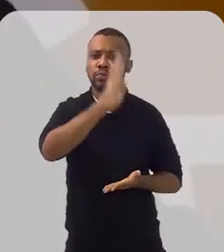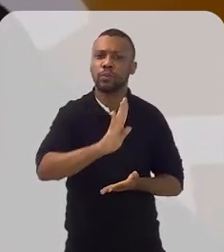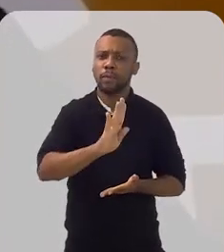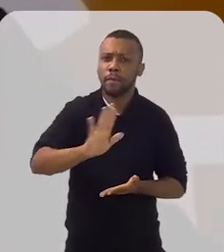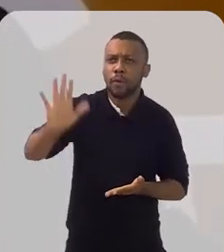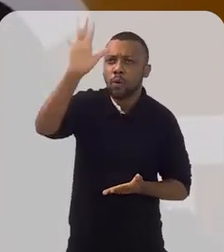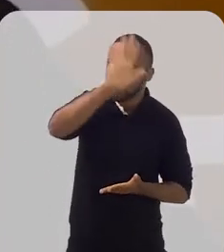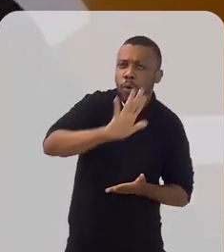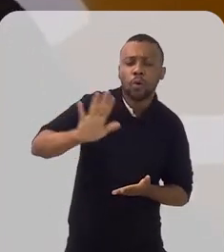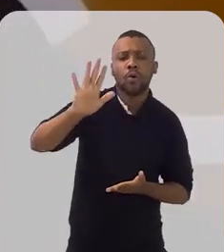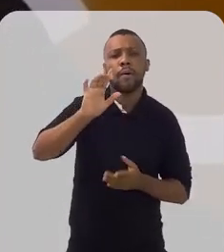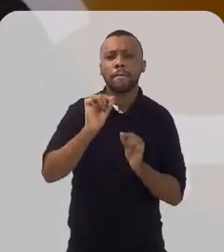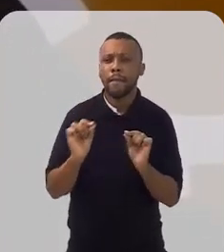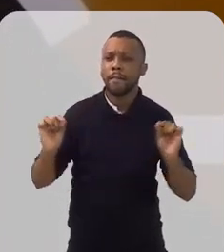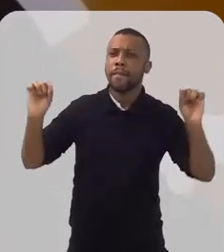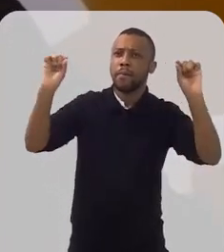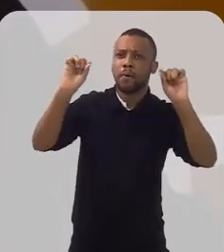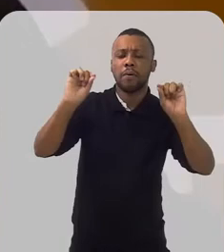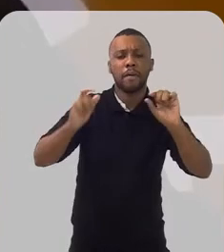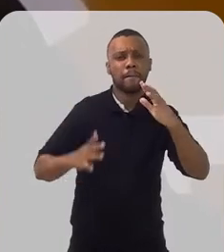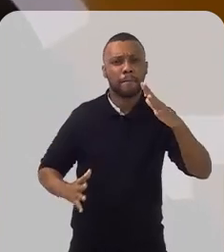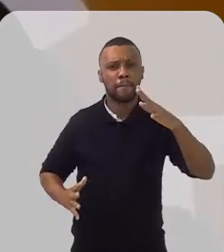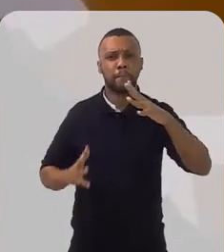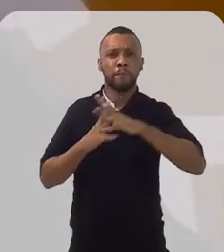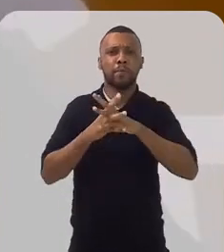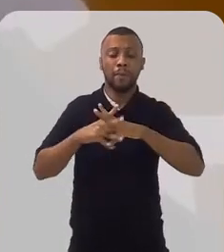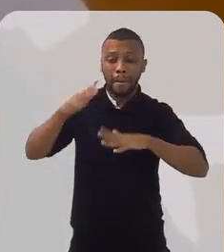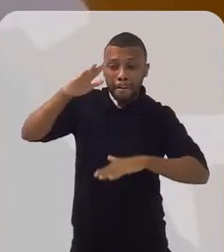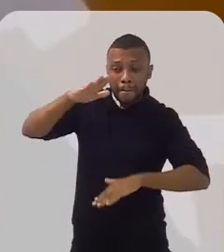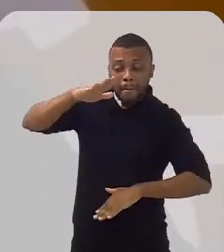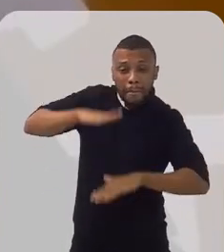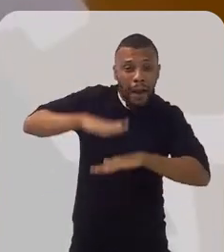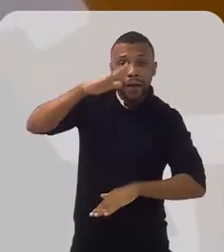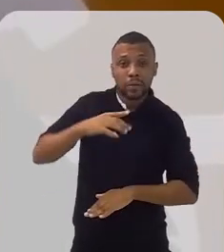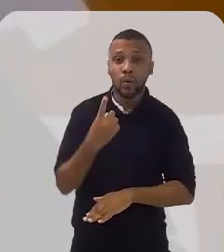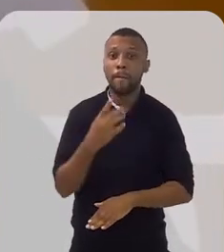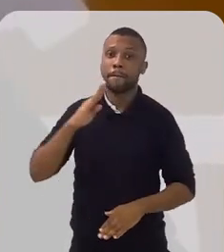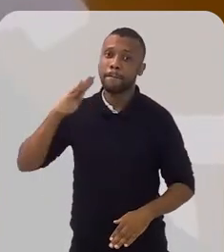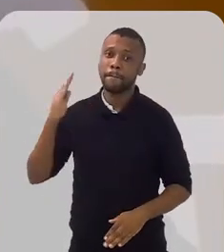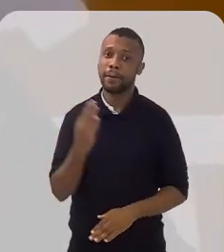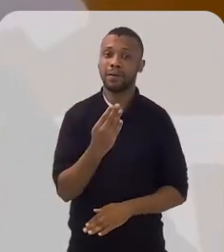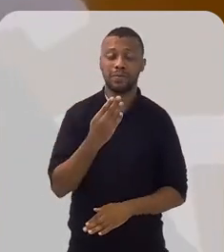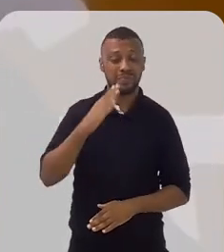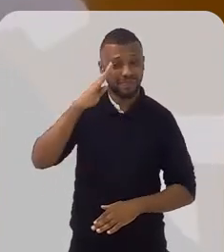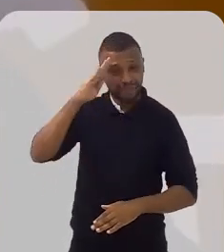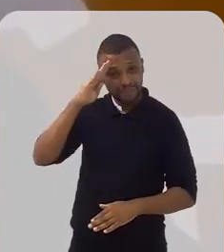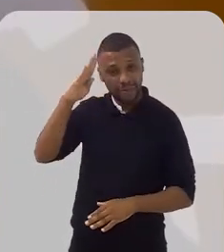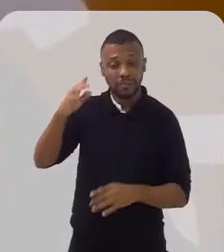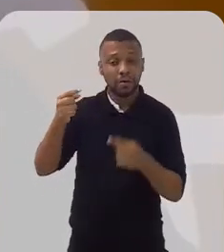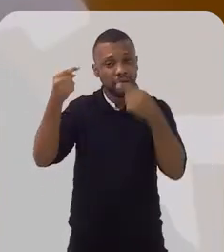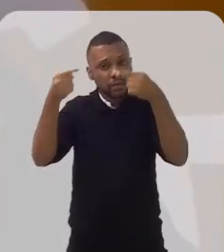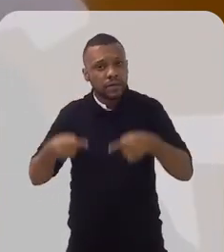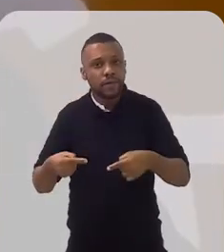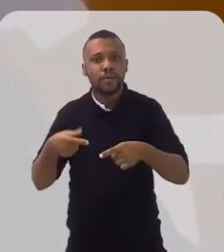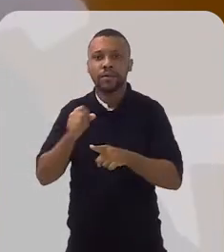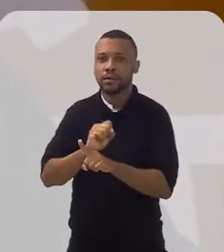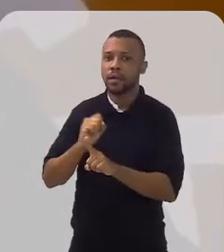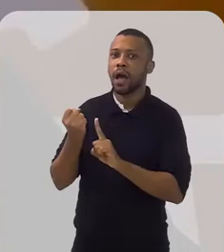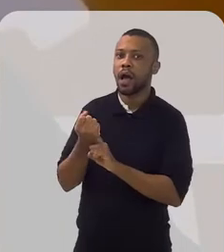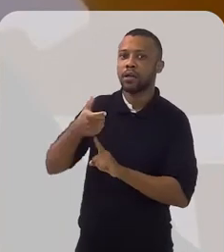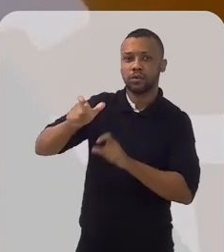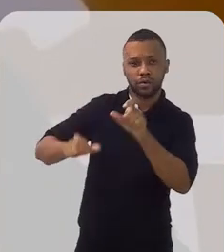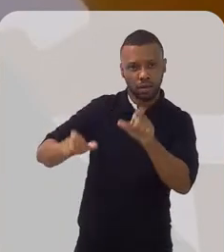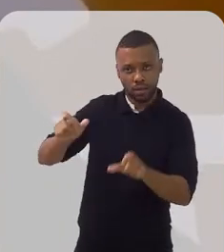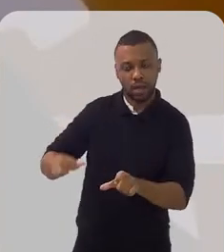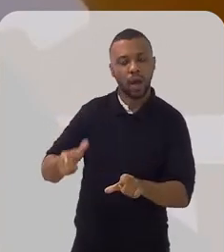de R$ 1 bilhão. Então, acho que o grande desafio da sociedade civil é verdadeiramente